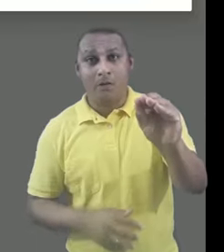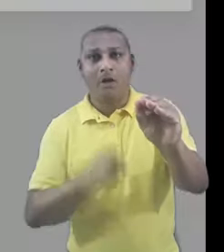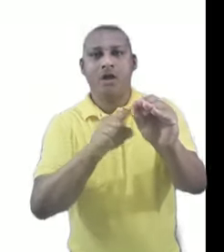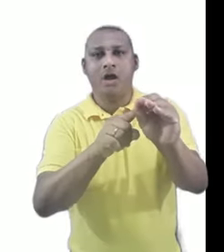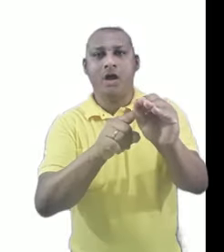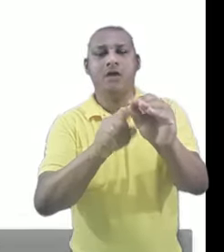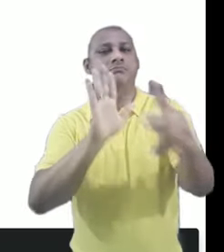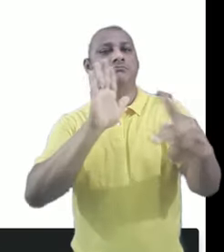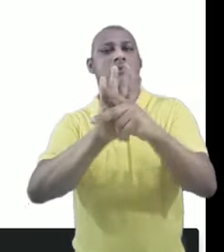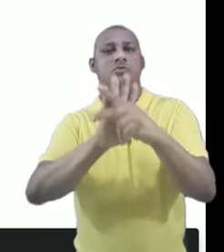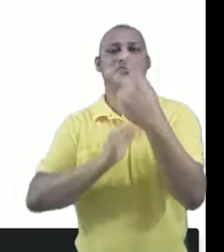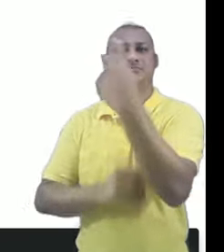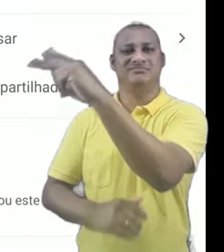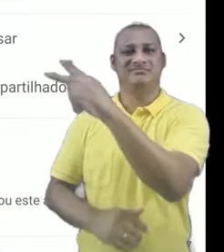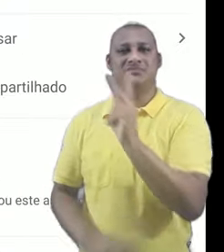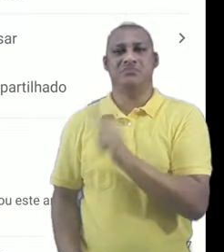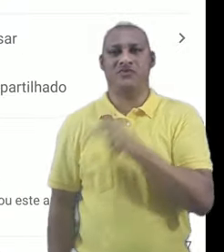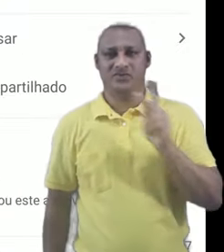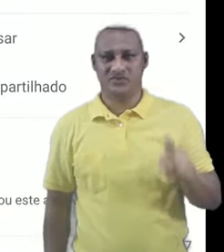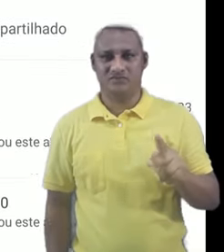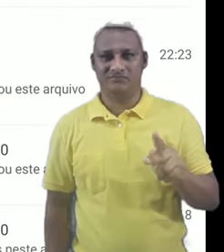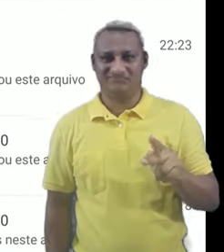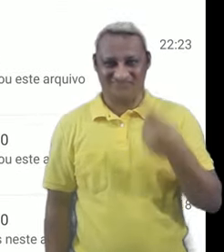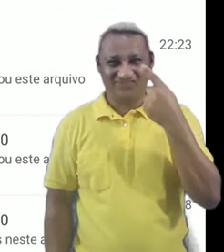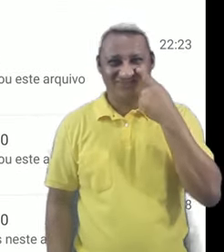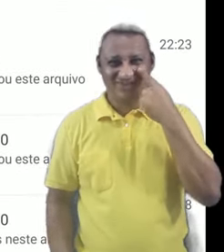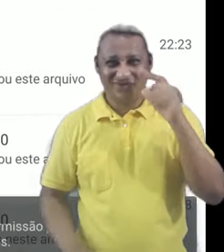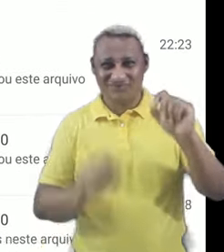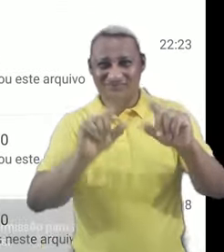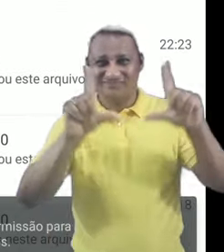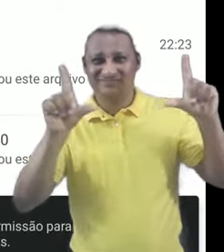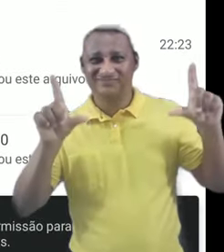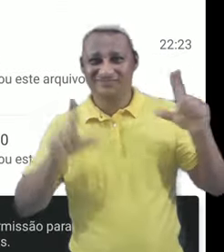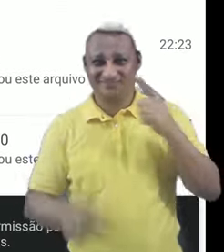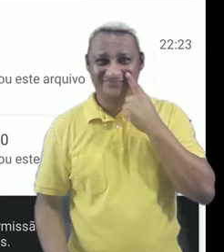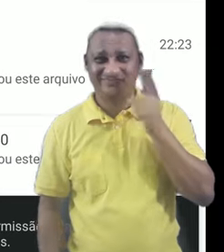você deixa de ser proprietário dela, como você pode ver na tela.